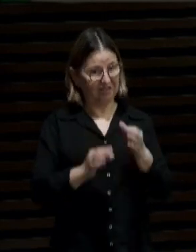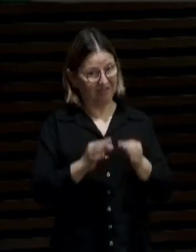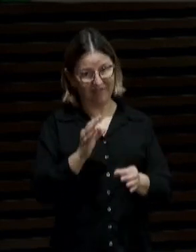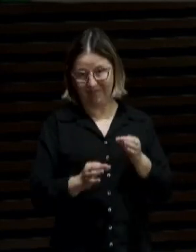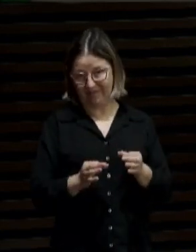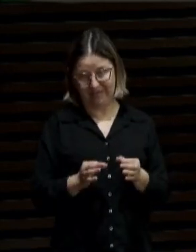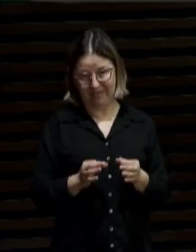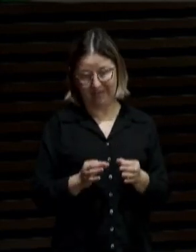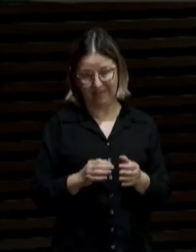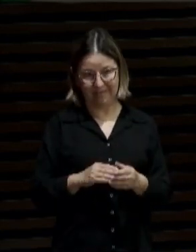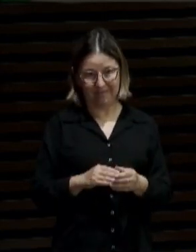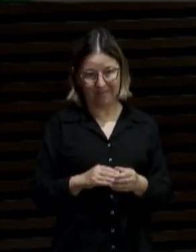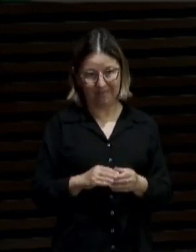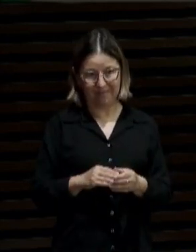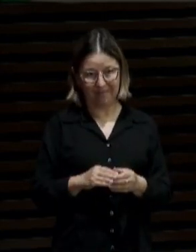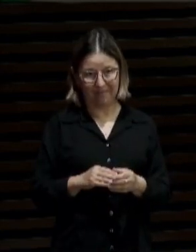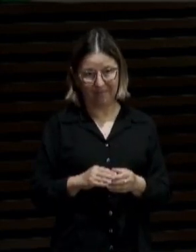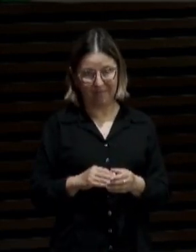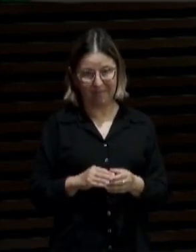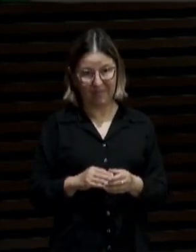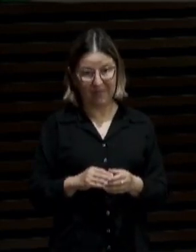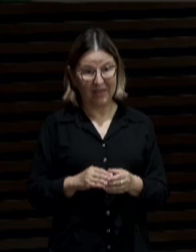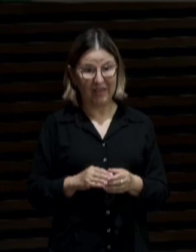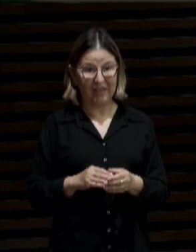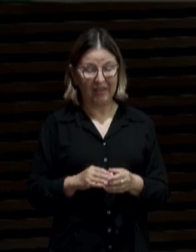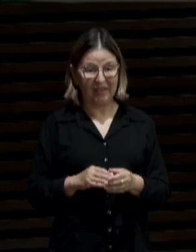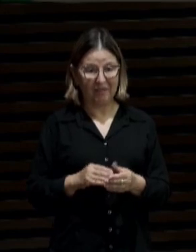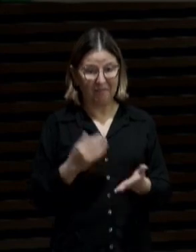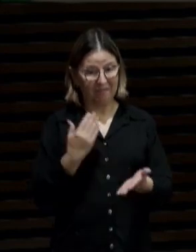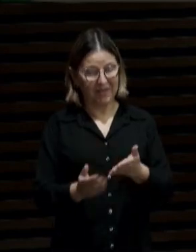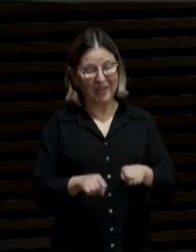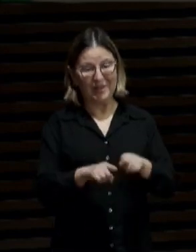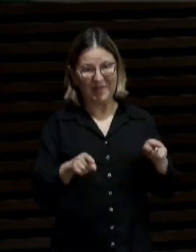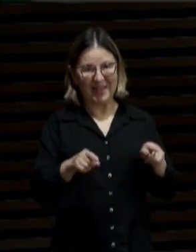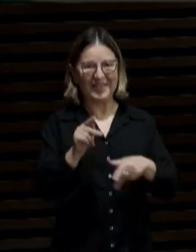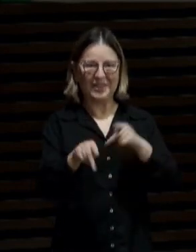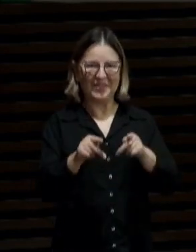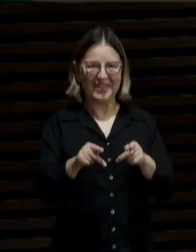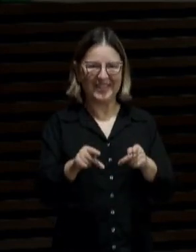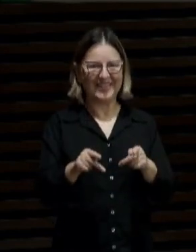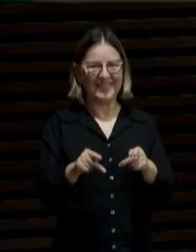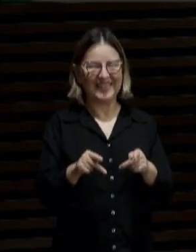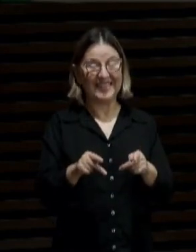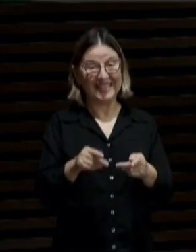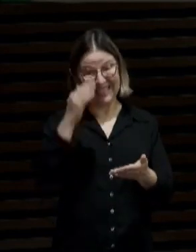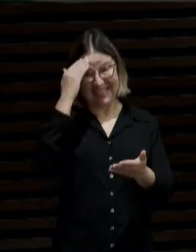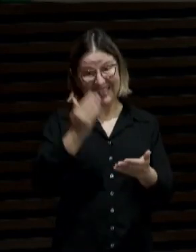os que creem, se apegando única e exclusivamente nos méritos de Cristo, louvarão por toda a